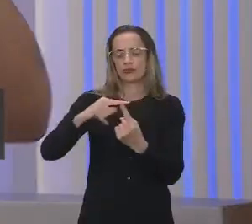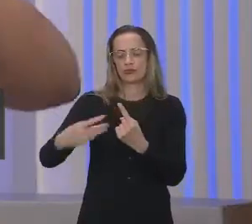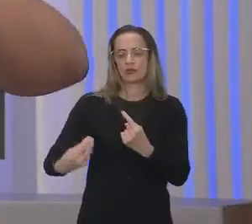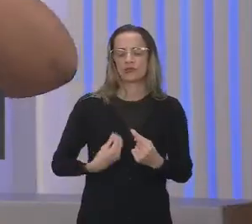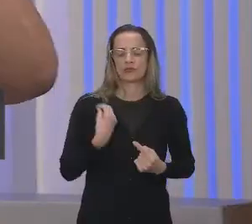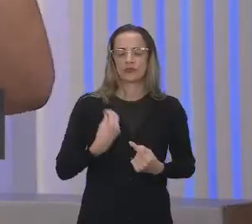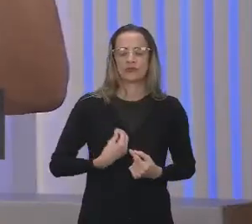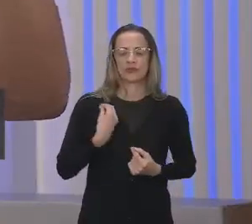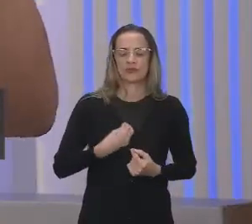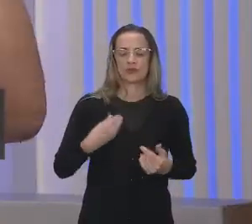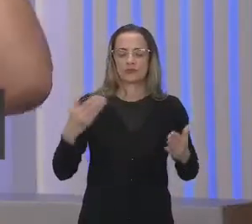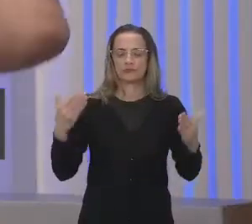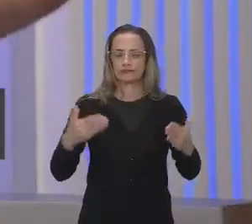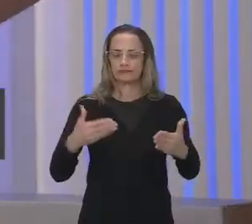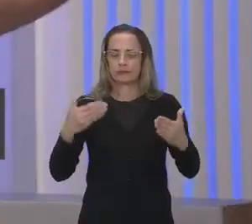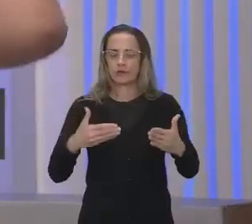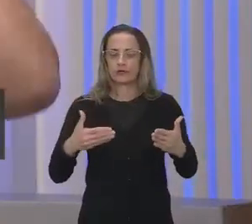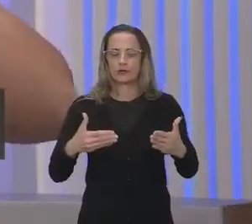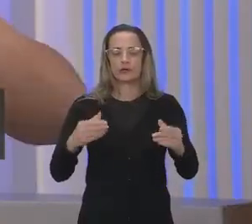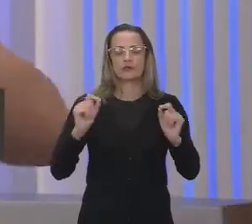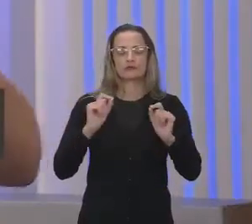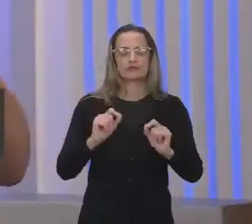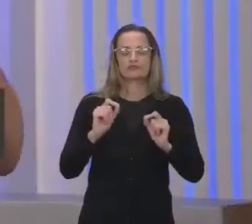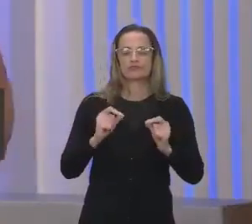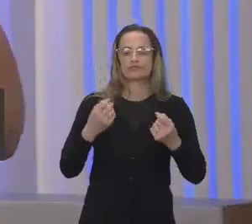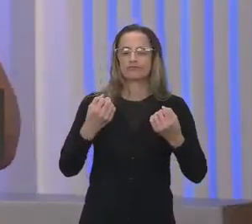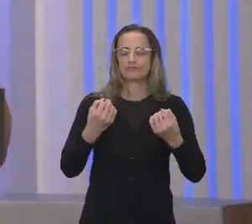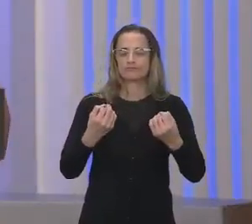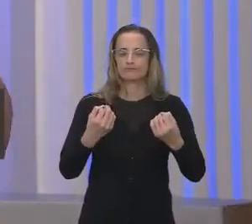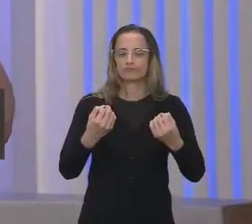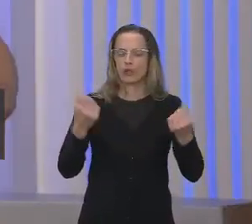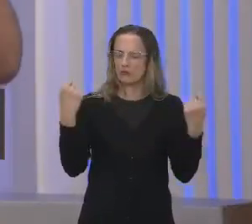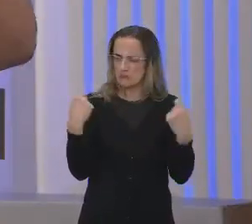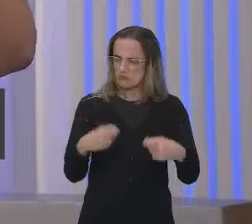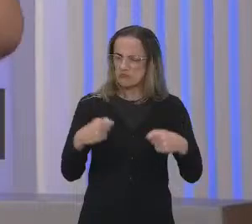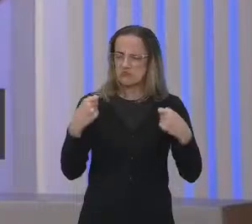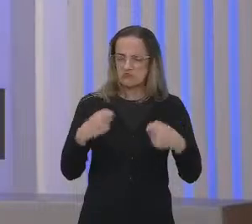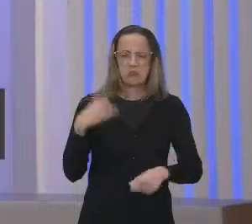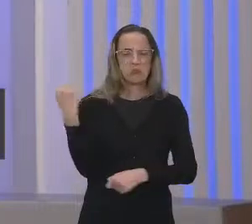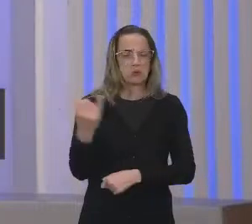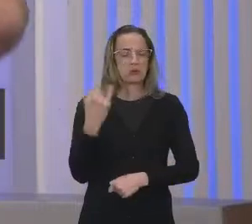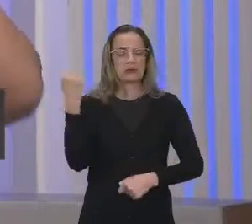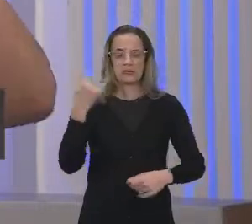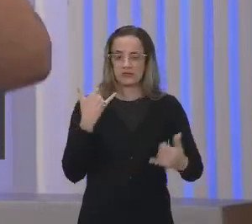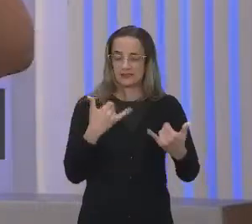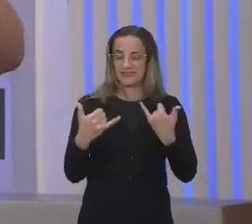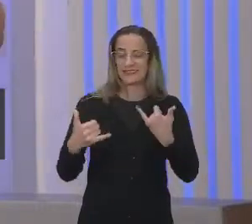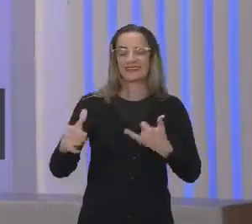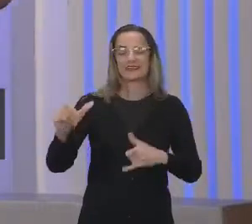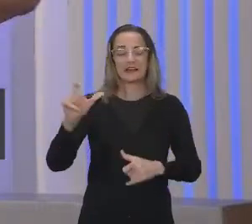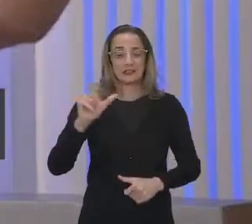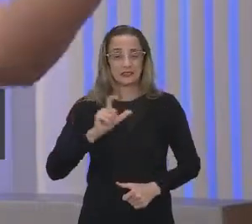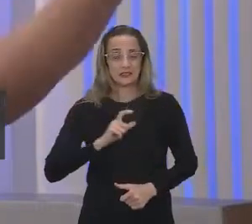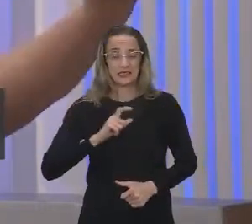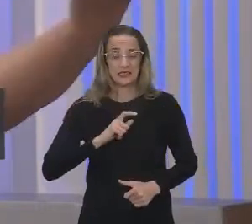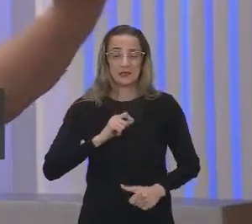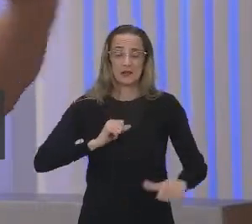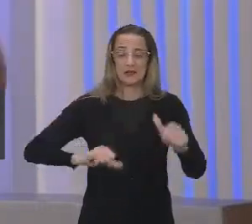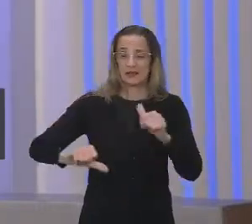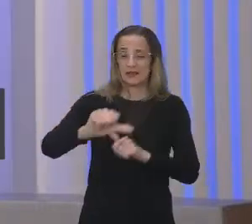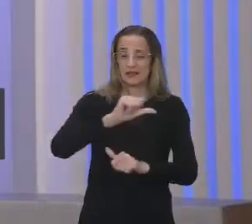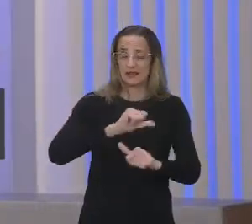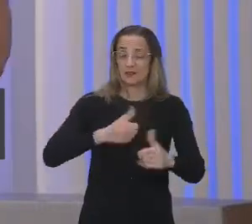vivencia nesse momento tão, né, de necessário, né, necessidade de energia, até para essa transmissão